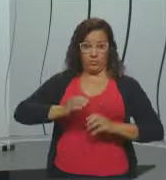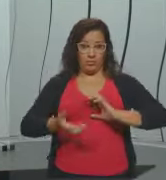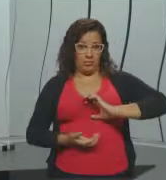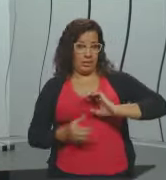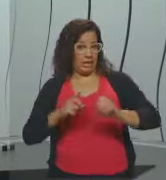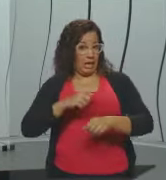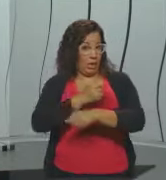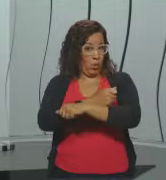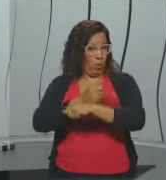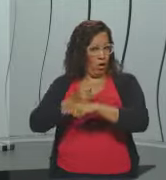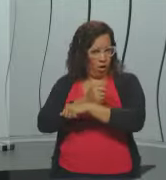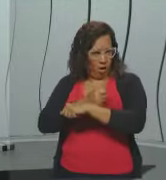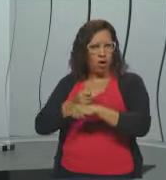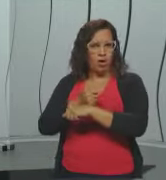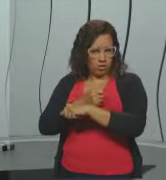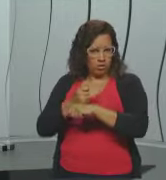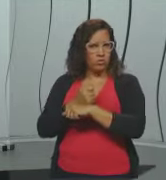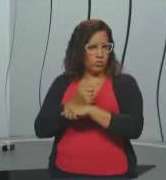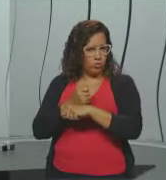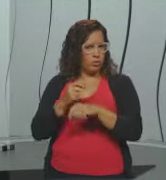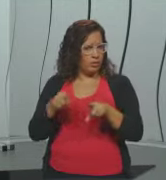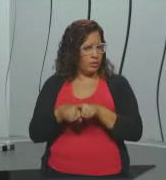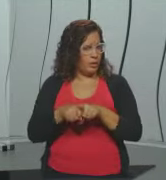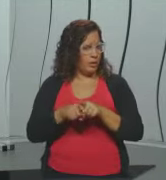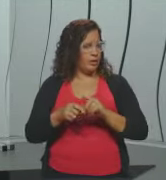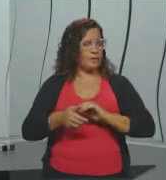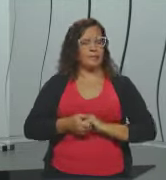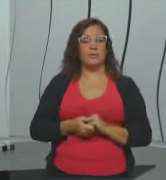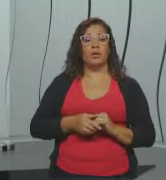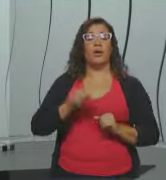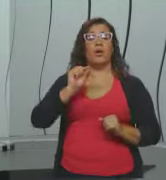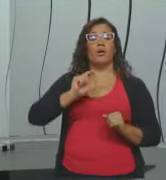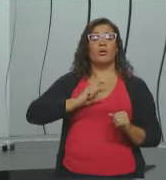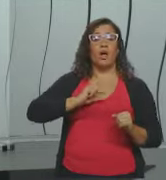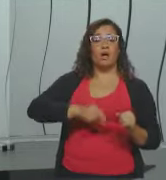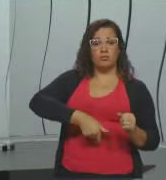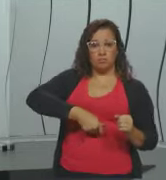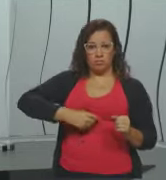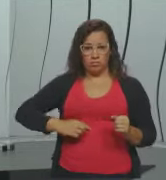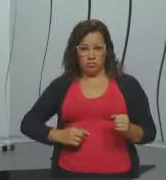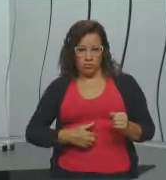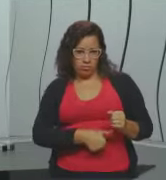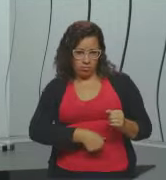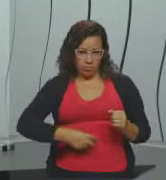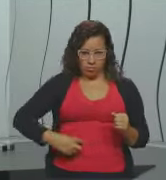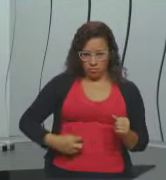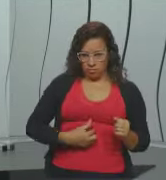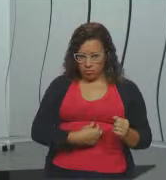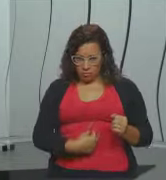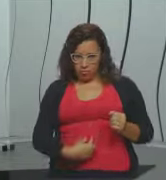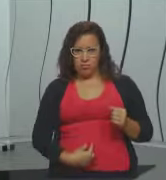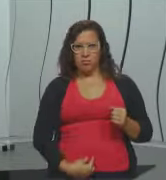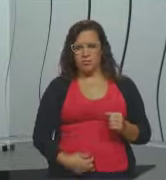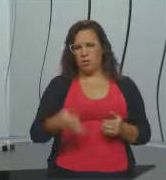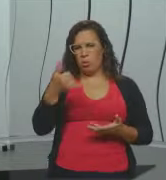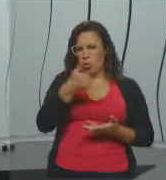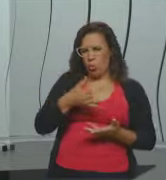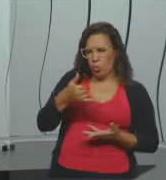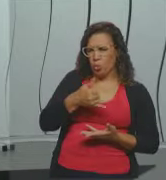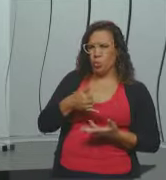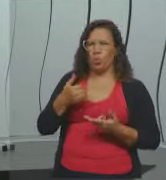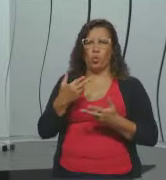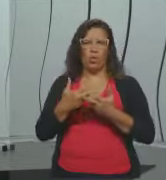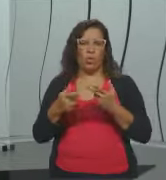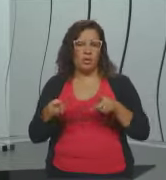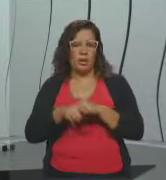gástrico, que possui ácido clorídrico e pepsina. Intestino delgado, que tem várias enzimas para digerir gorduras. Tem a